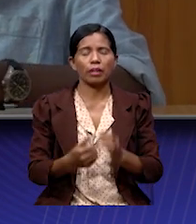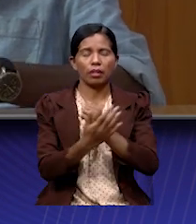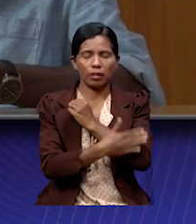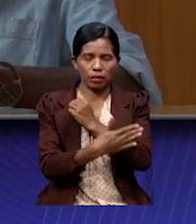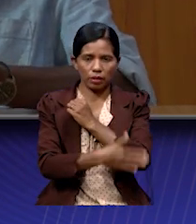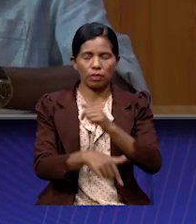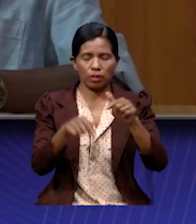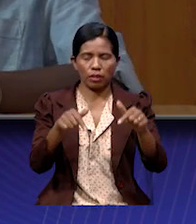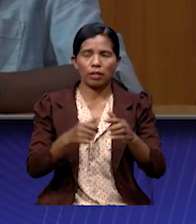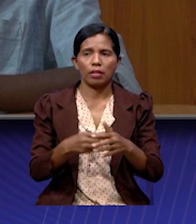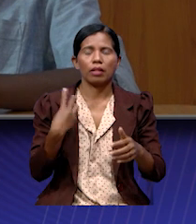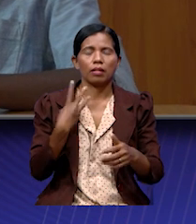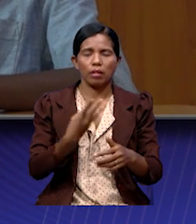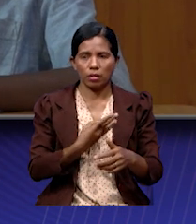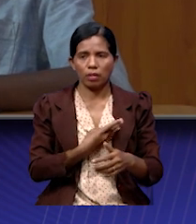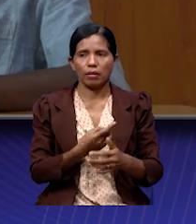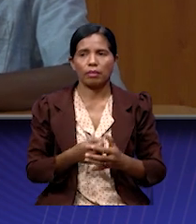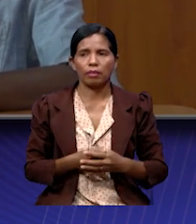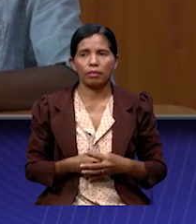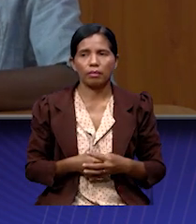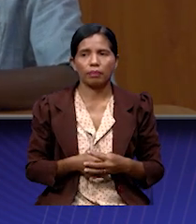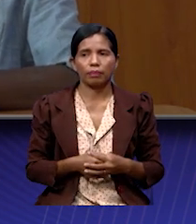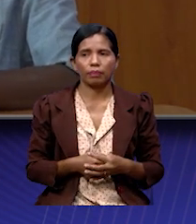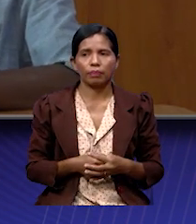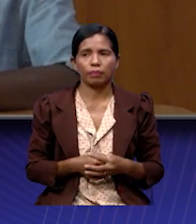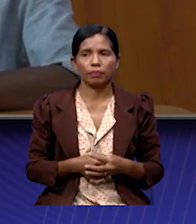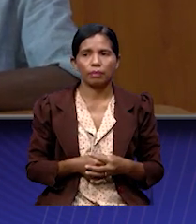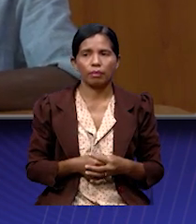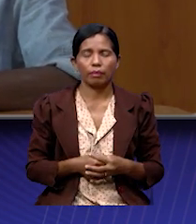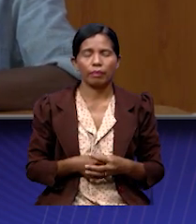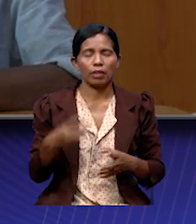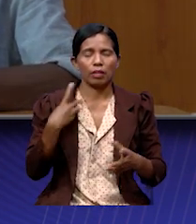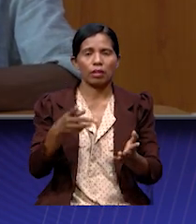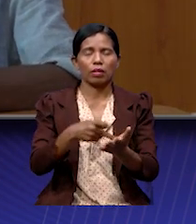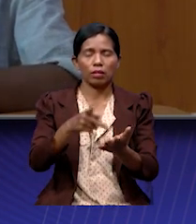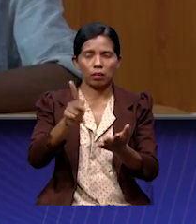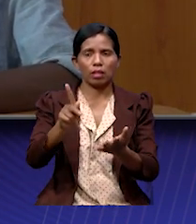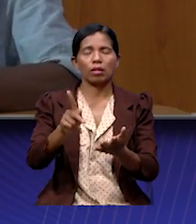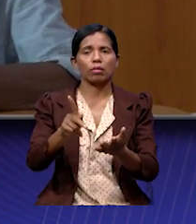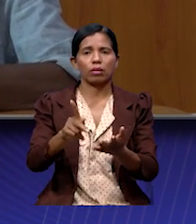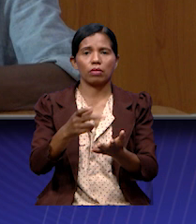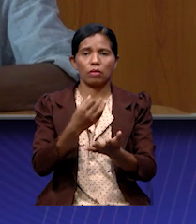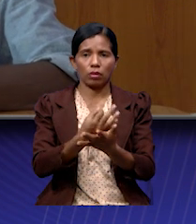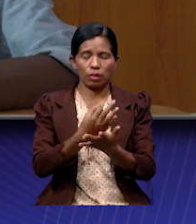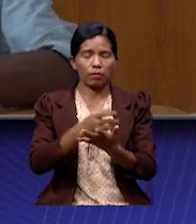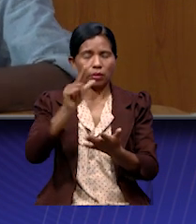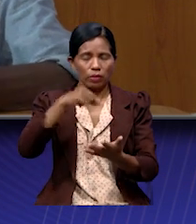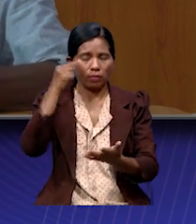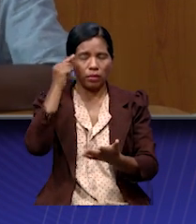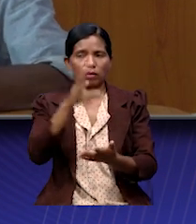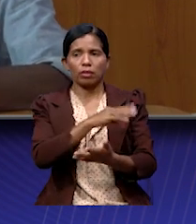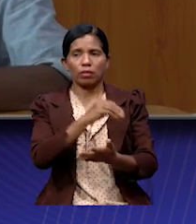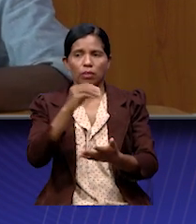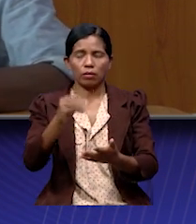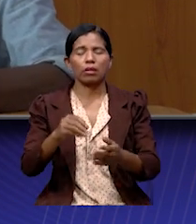yarai laran ni ama kita na sera khusus sera be ama na sera liu ba it iya impresa